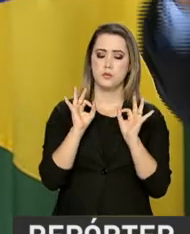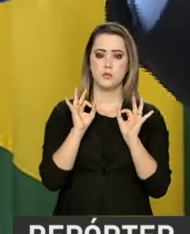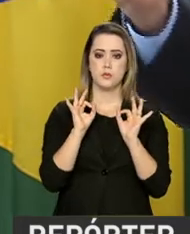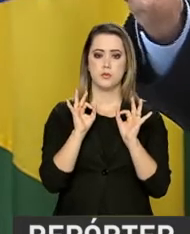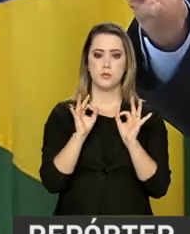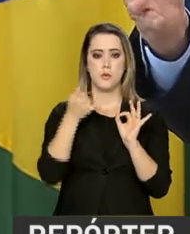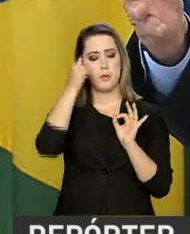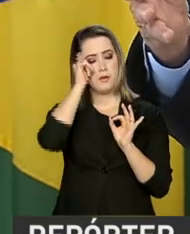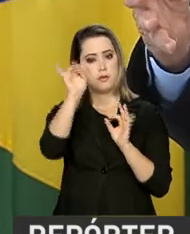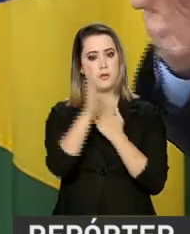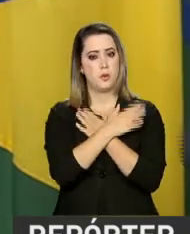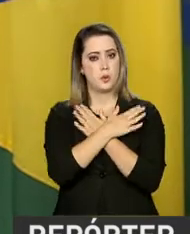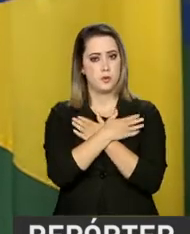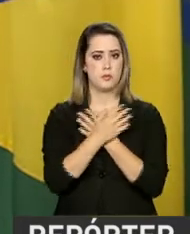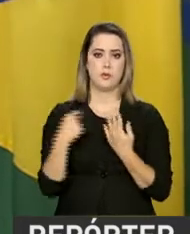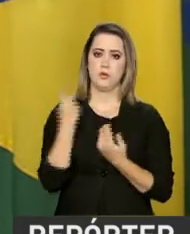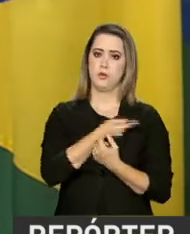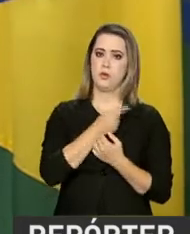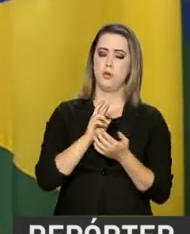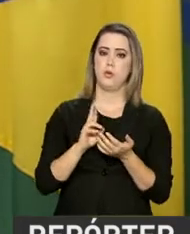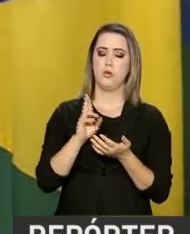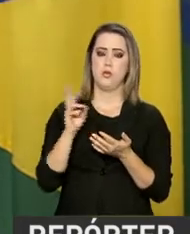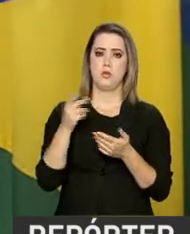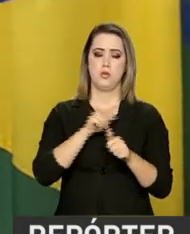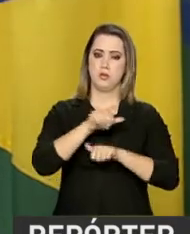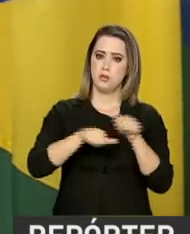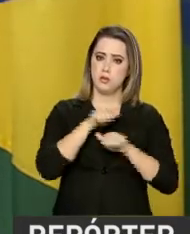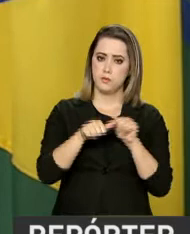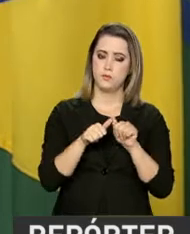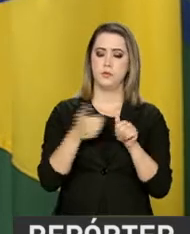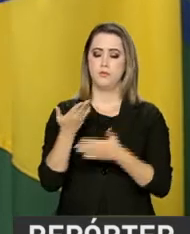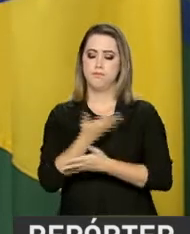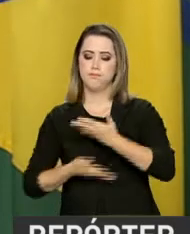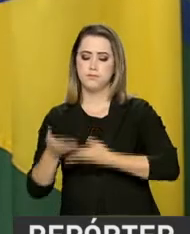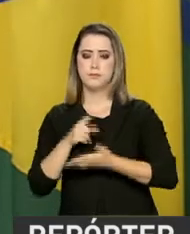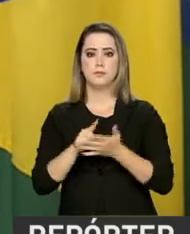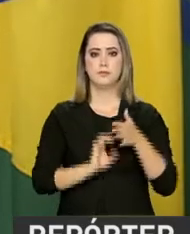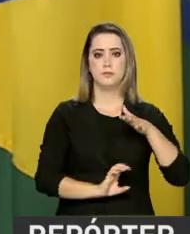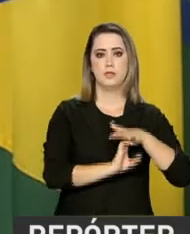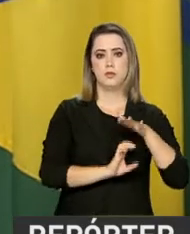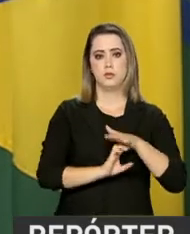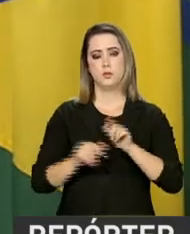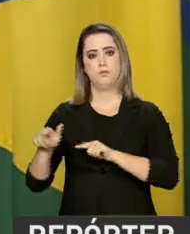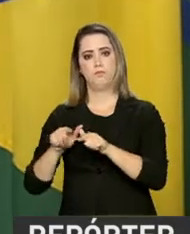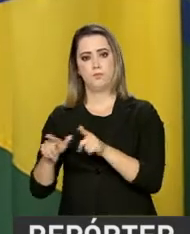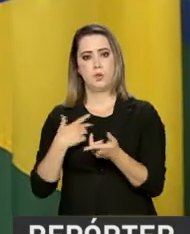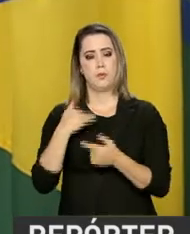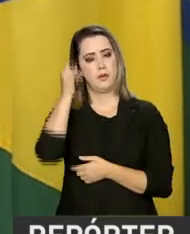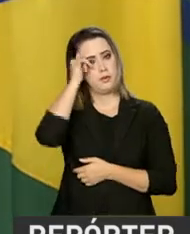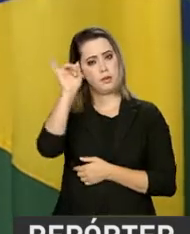combater o desemprego nas flexibilizamos a relação trabalhista exato é precisamente para combater o